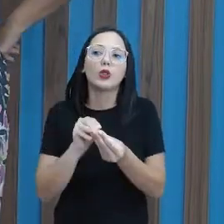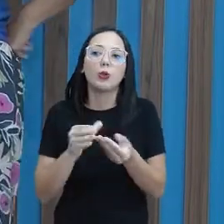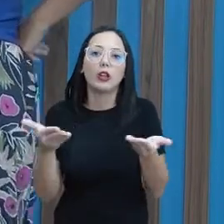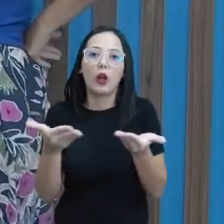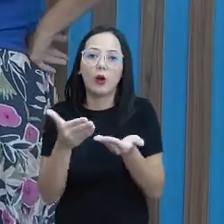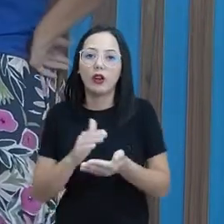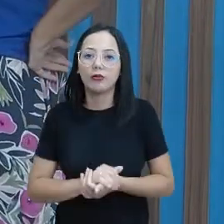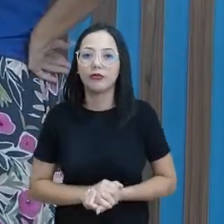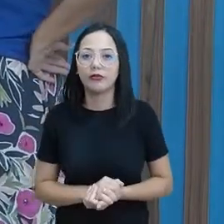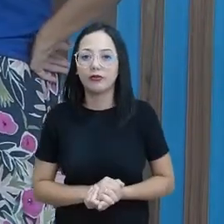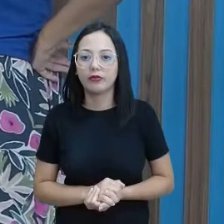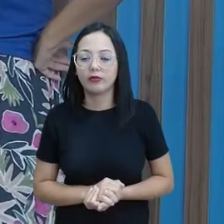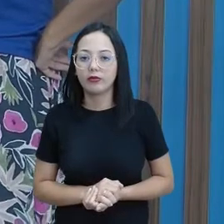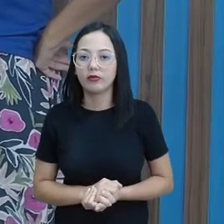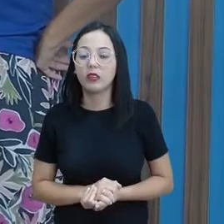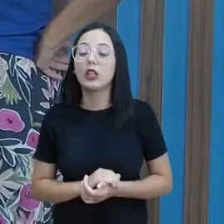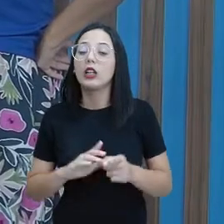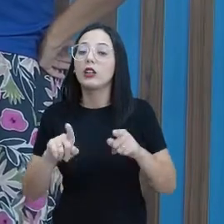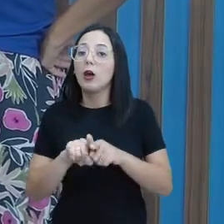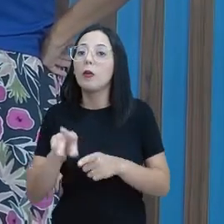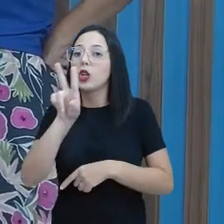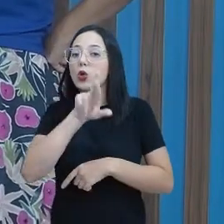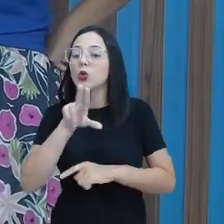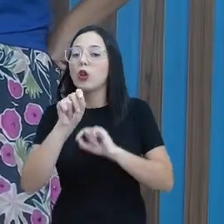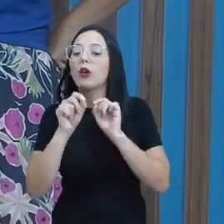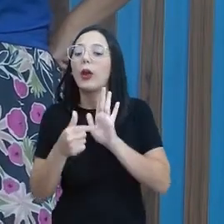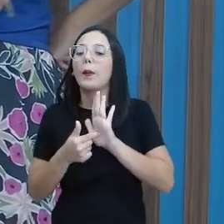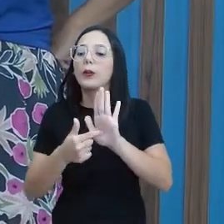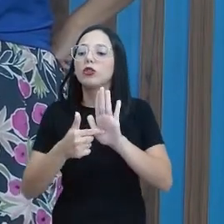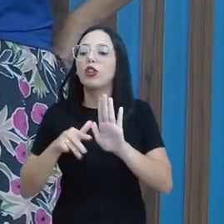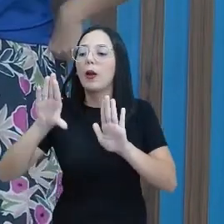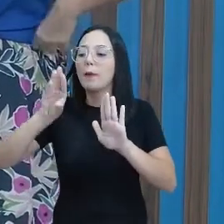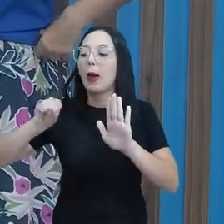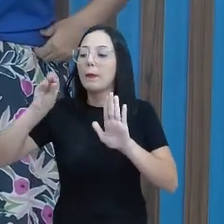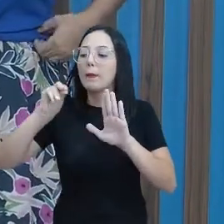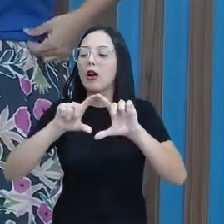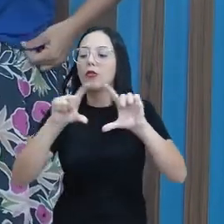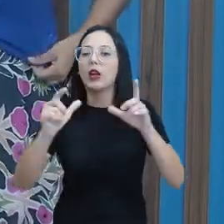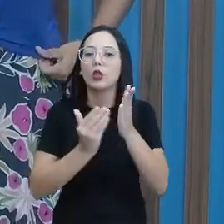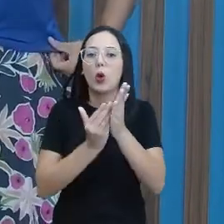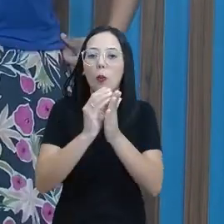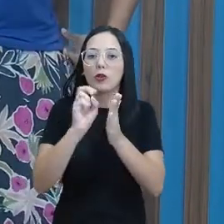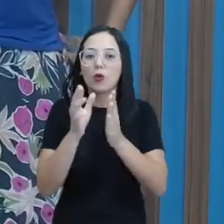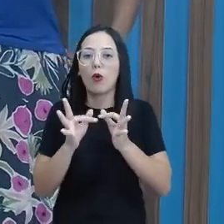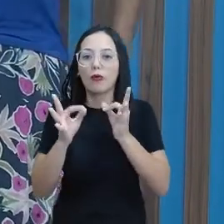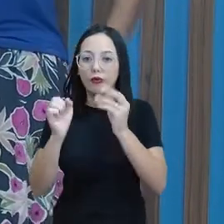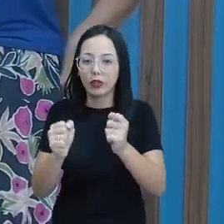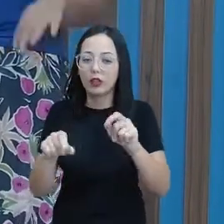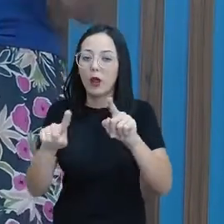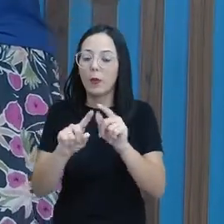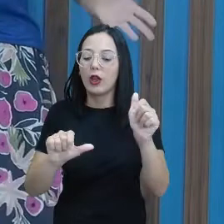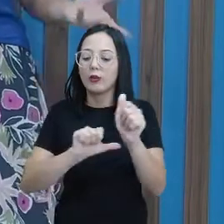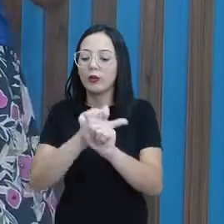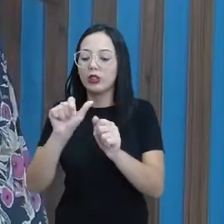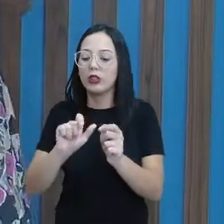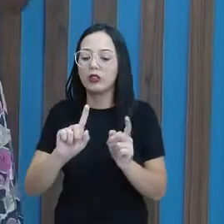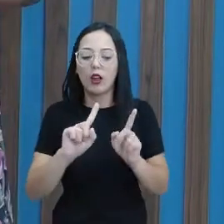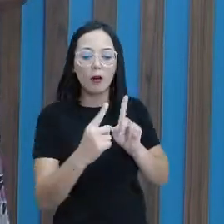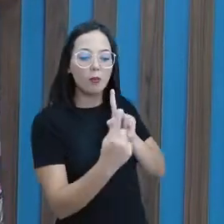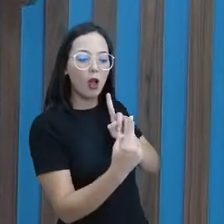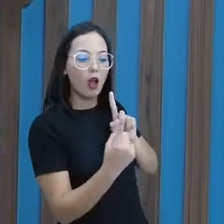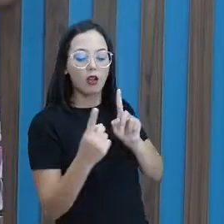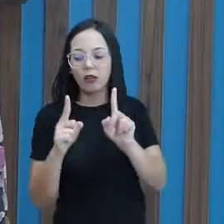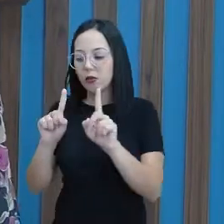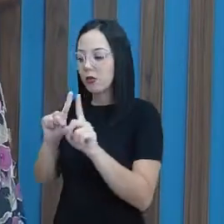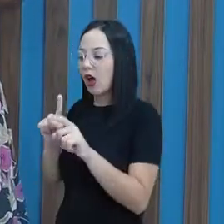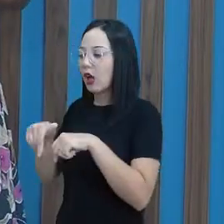Ó, ultraversão emprega-se quando? Para indicar fala, começo ou fim, e a mudança de